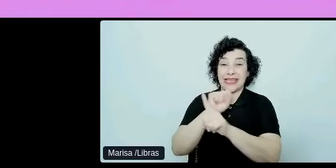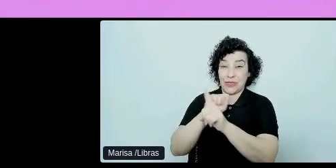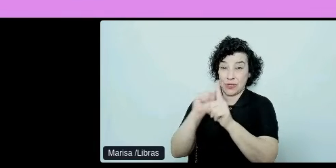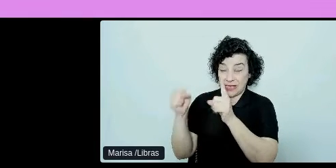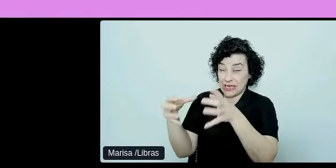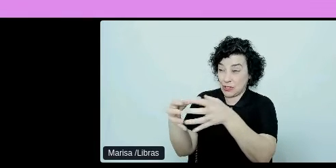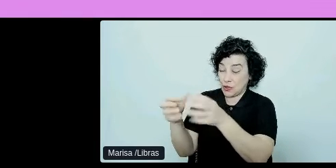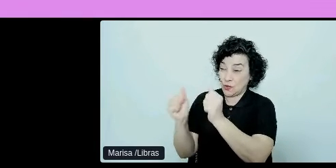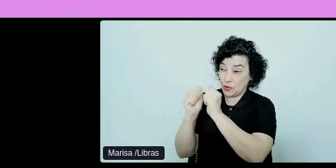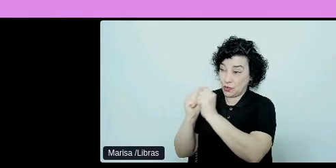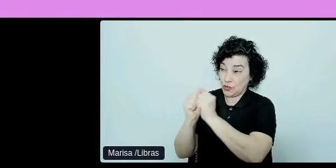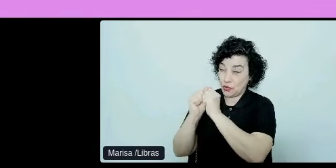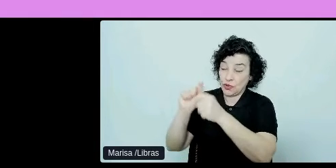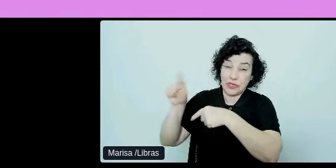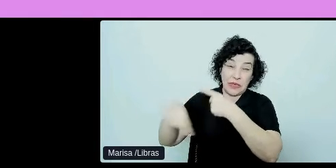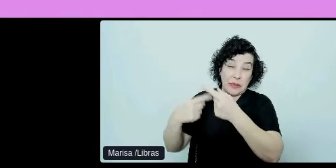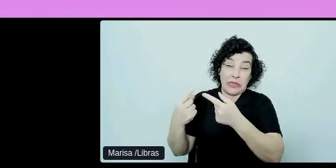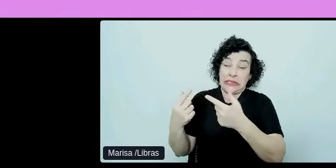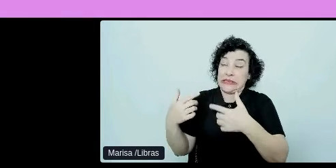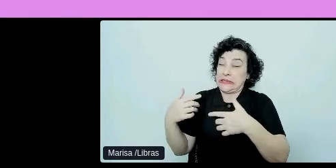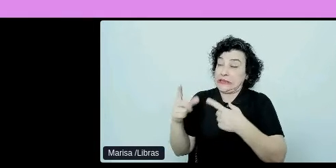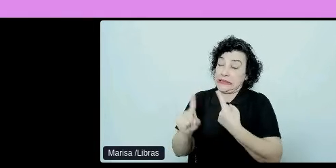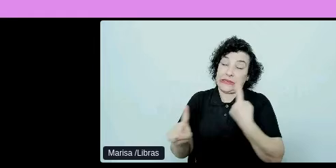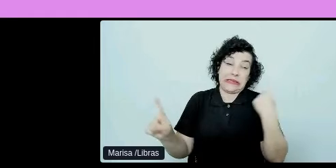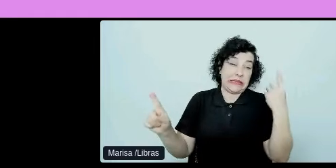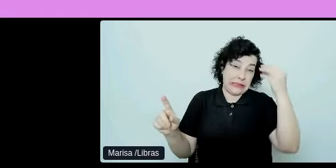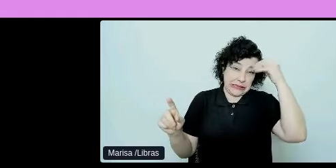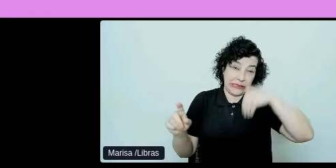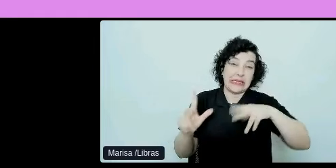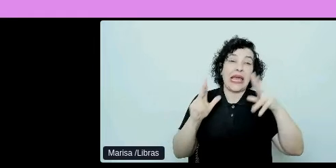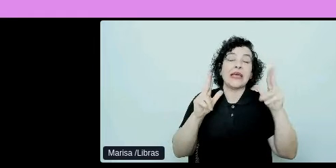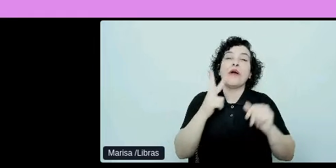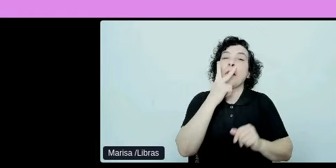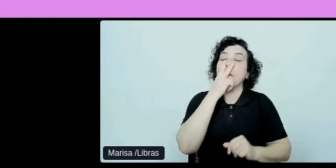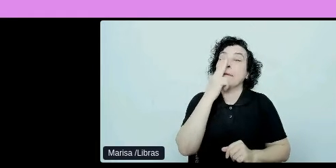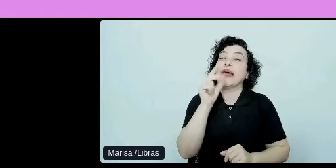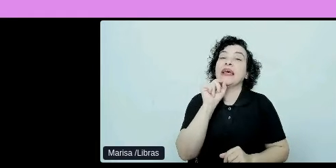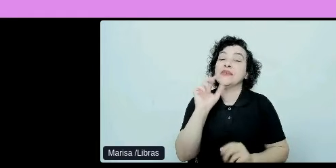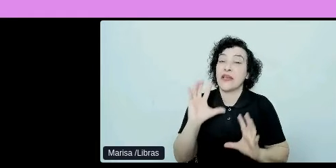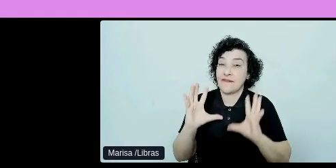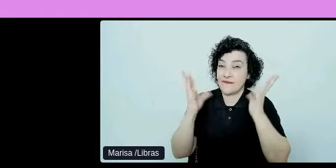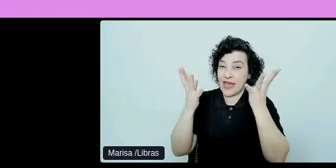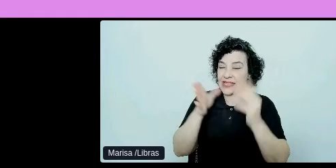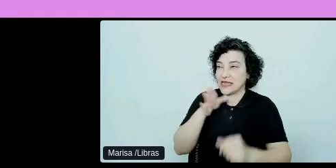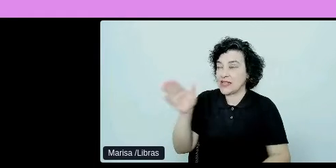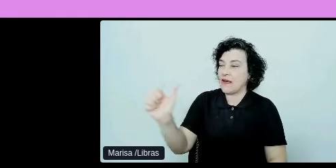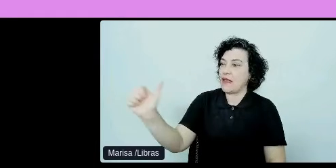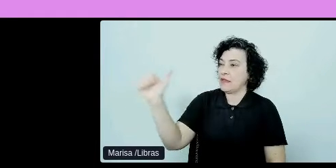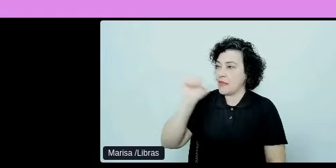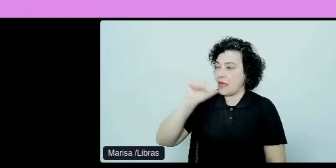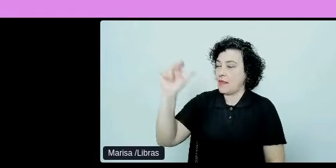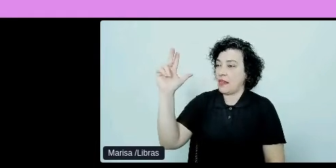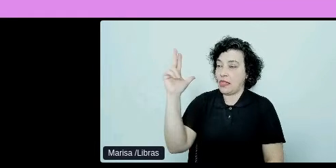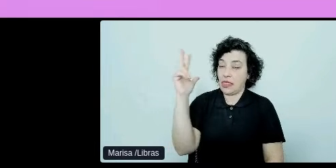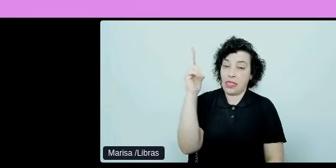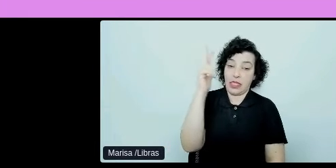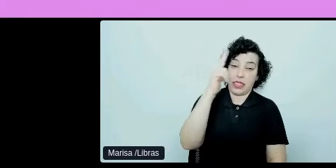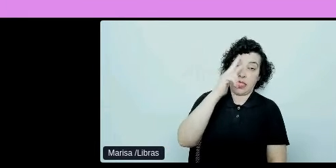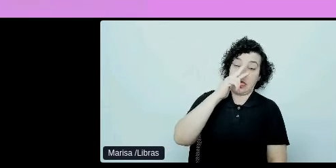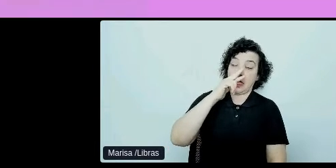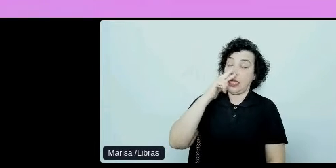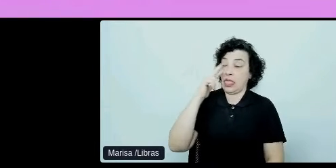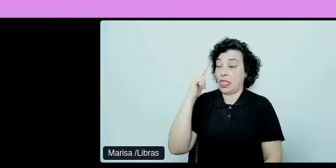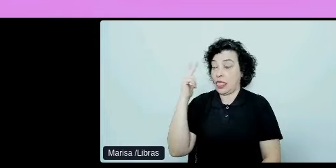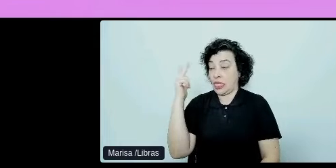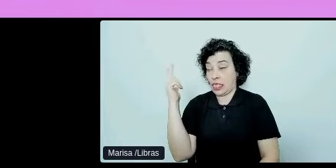usa-se a palavra ressaca por causa da ressaca de álcool mesmo. Então, se você vai numa festa, você bebe muito, você